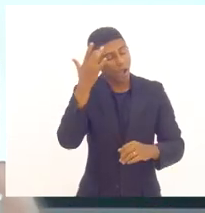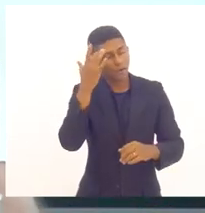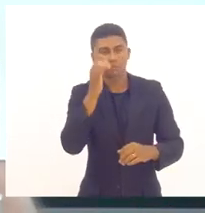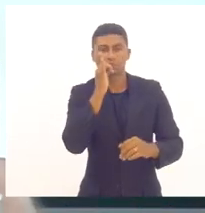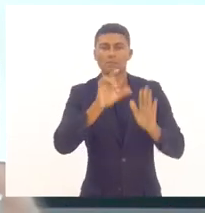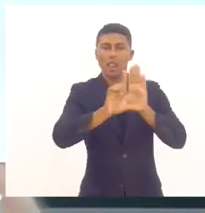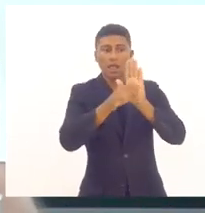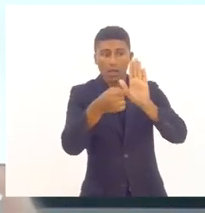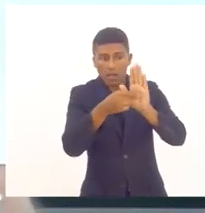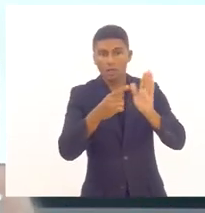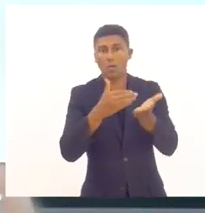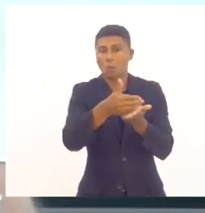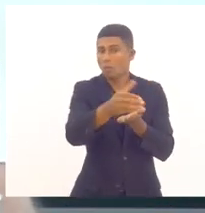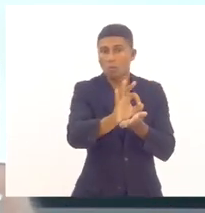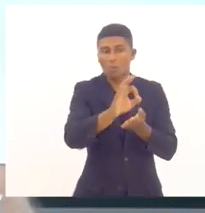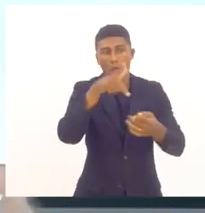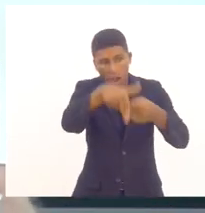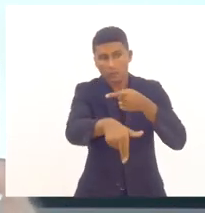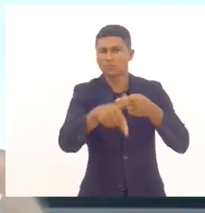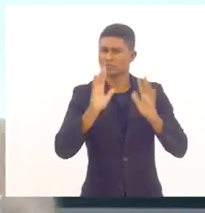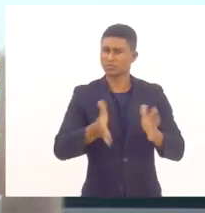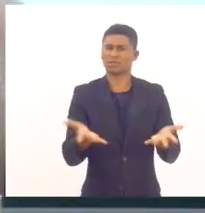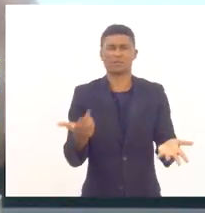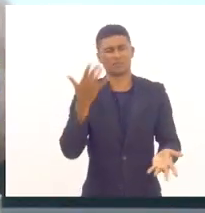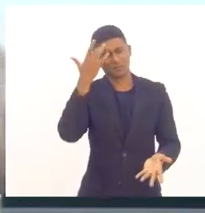está em curso, que ainda nem experimentamos.